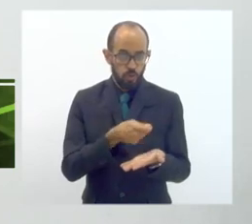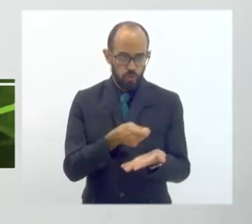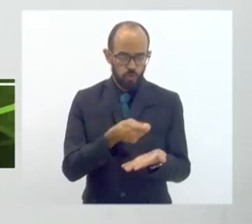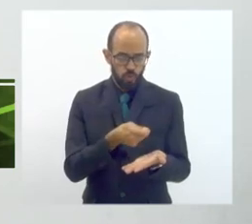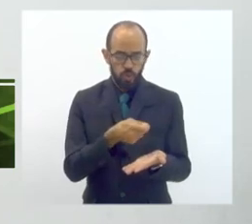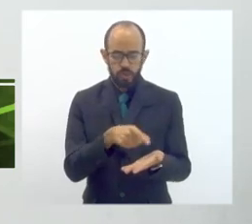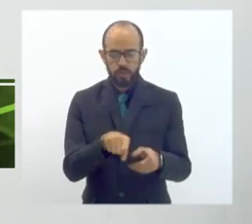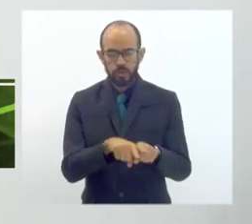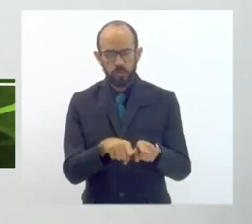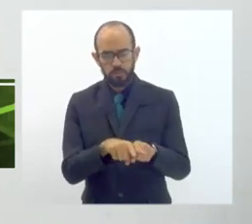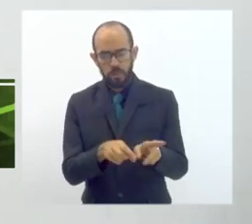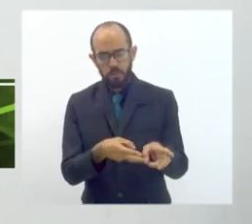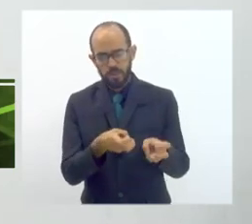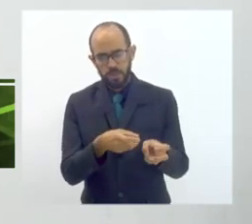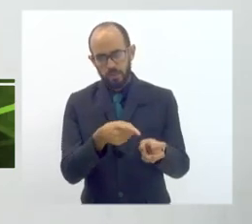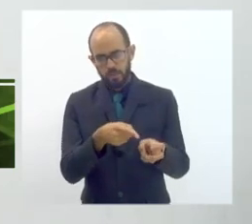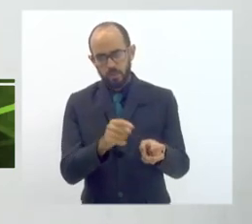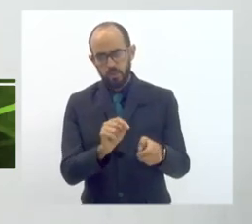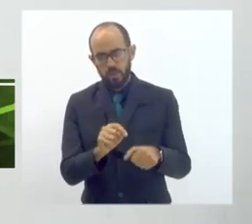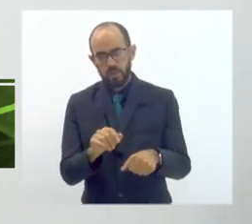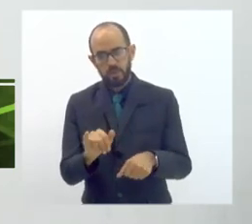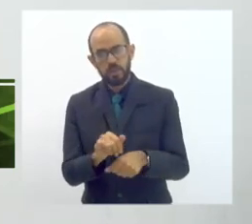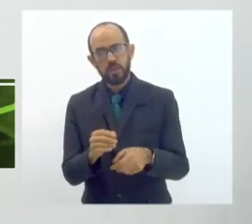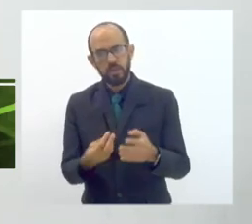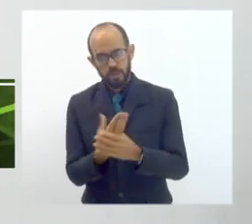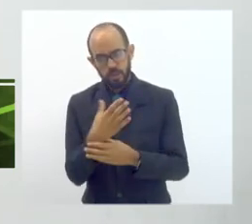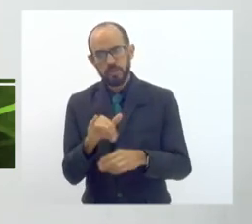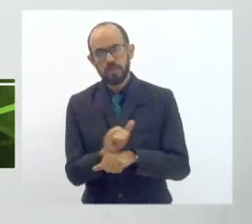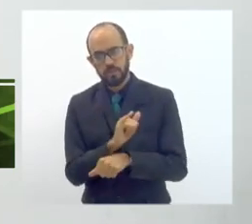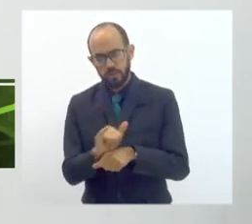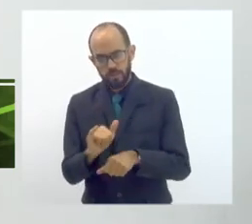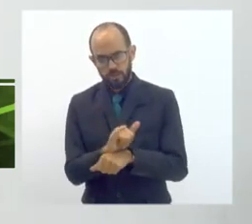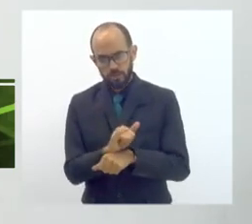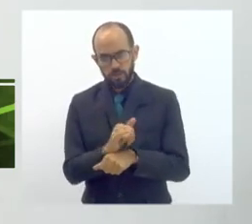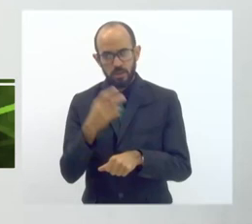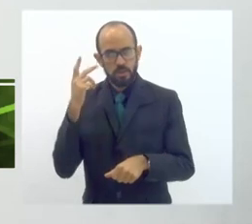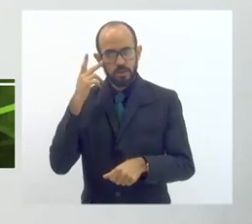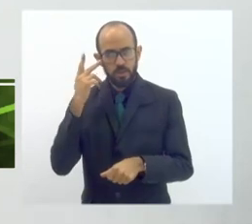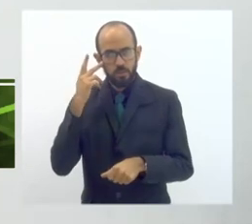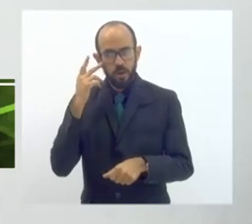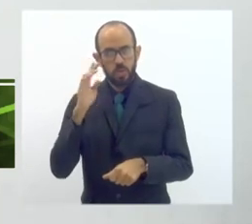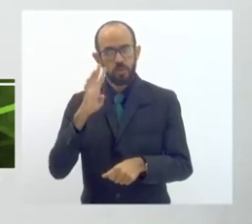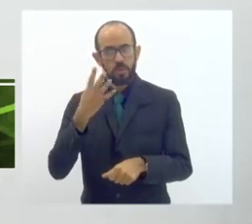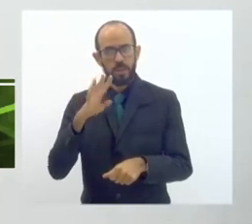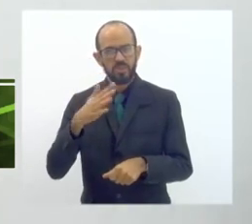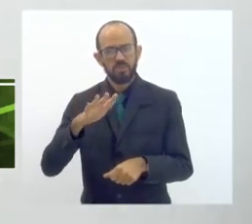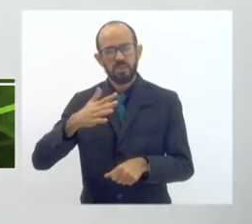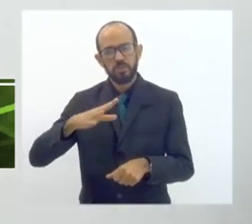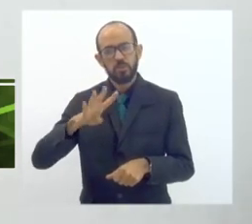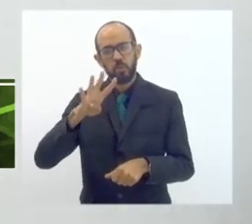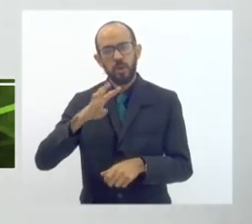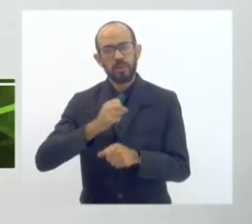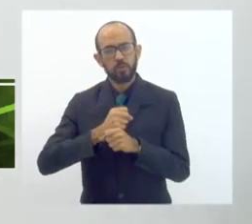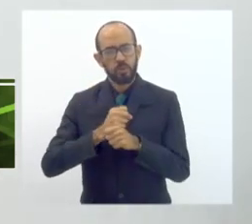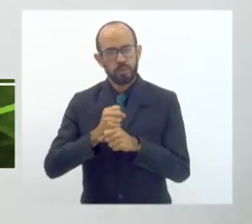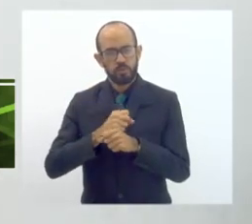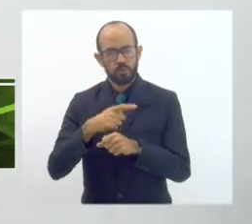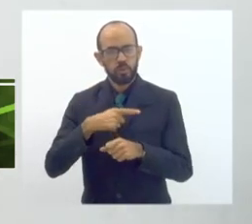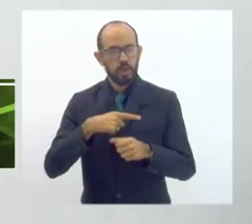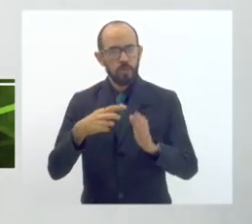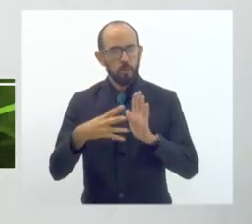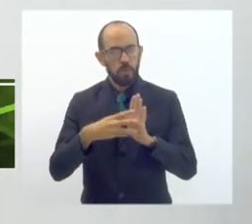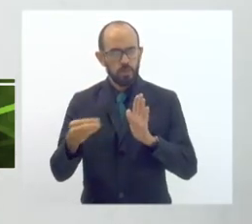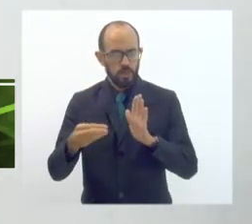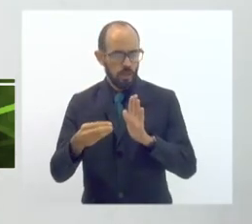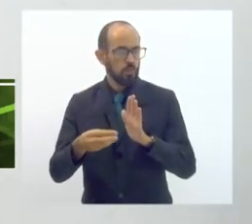e se abram para novas possibilidades. No estado de São Paulo, já há mais ou menos 4 anos que é feito esse tipo de modelo de contratação, com